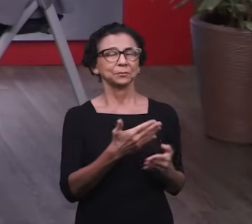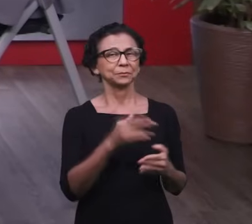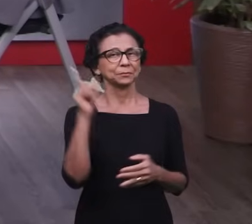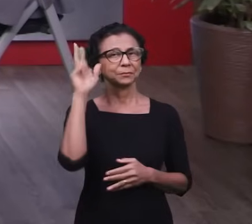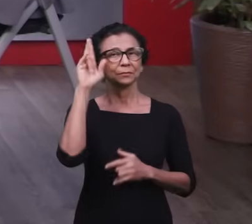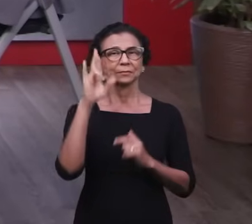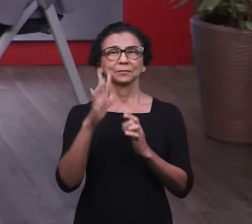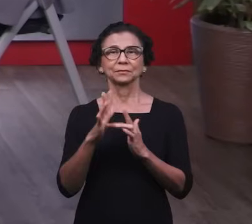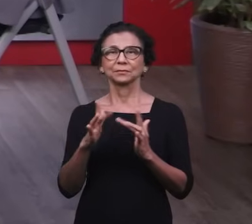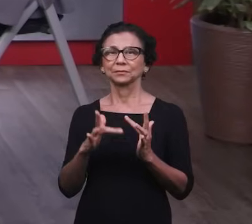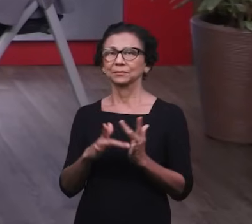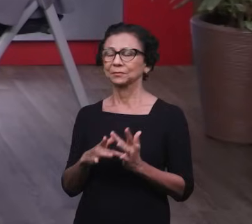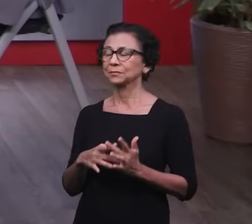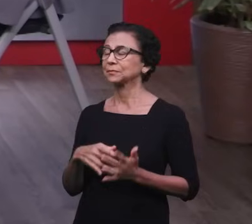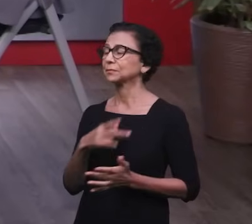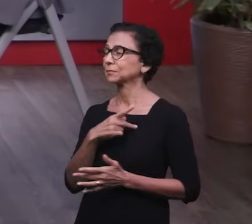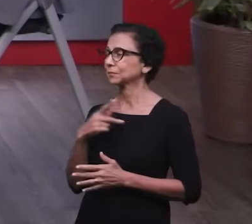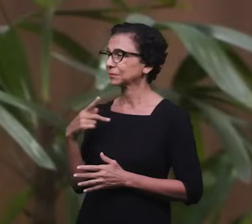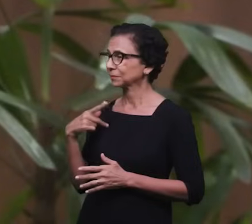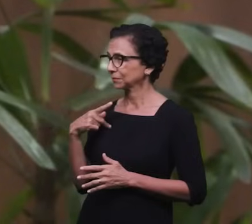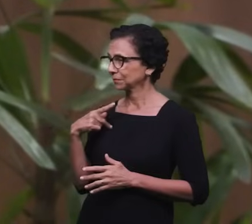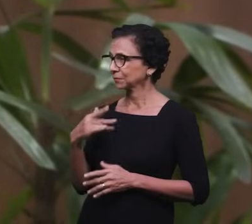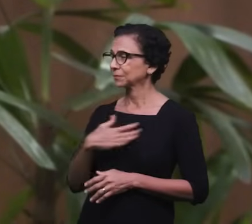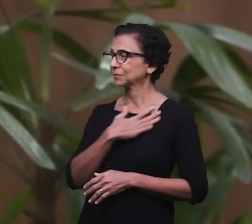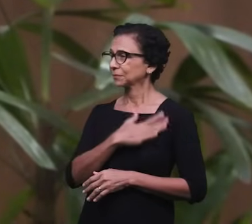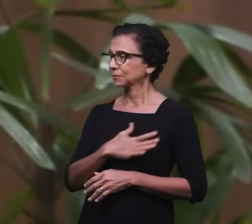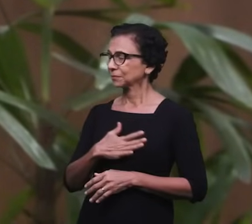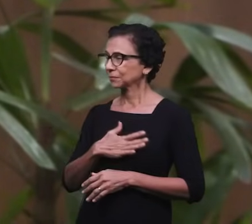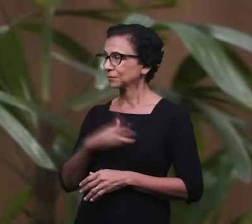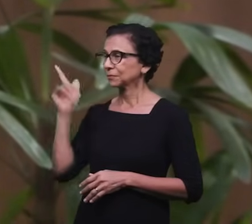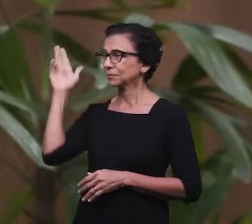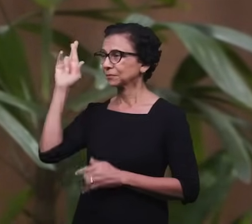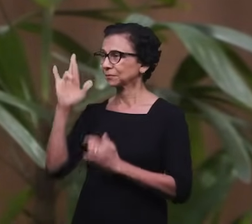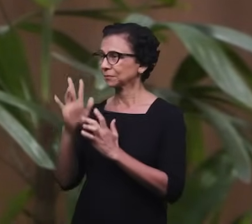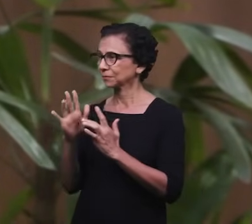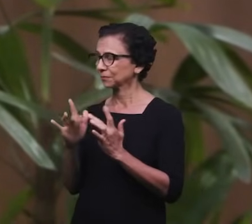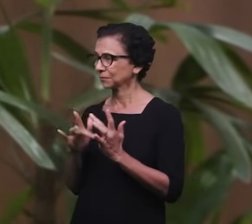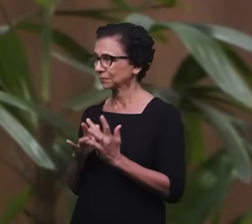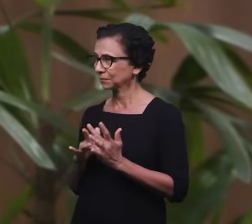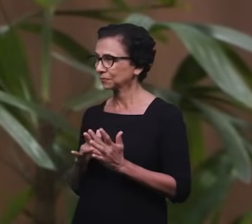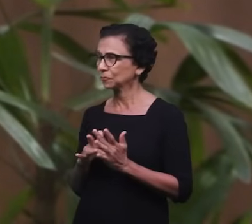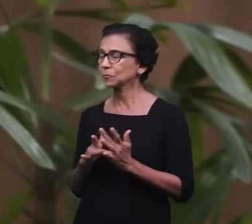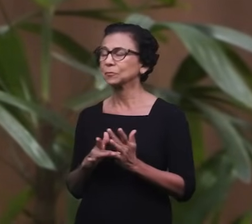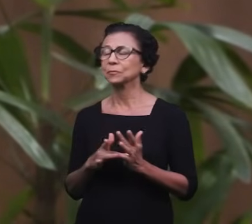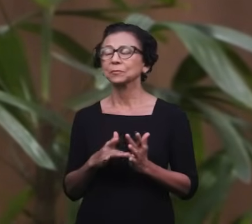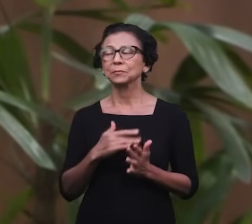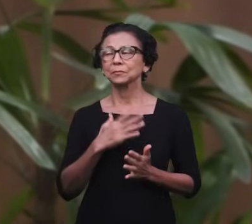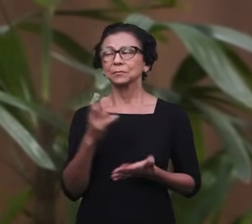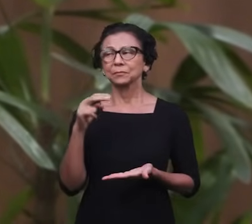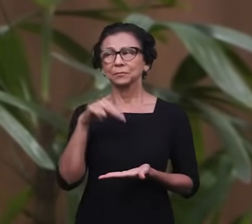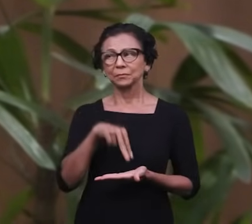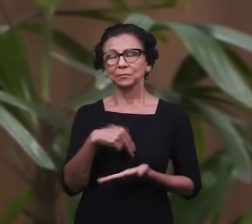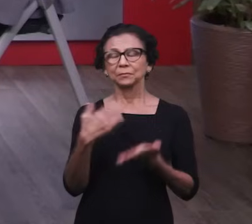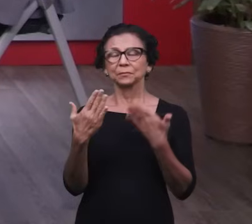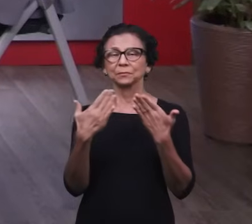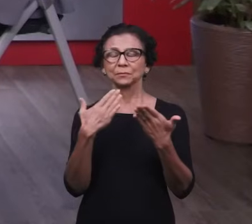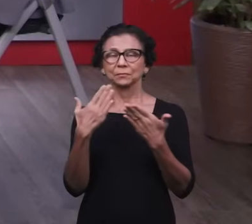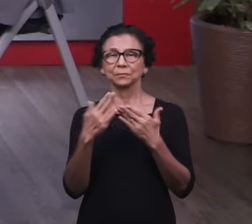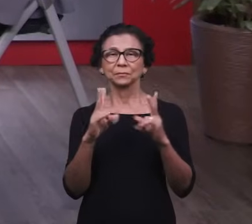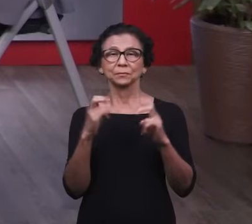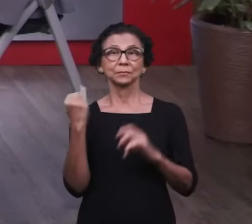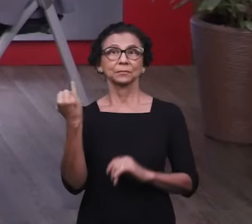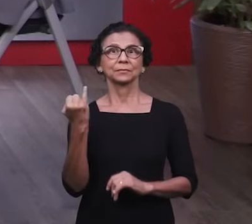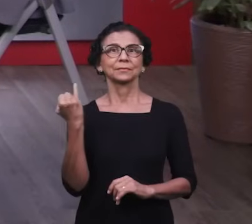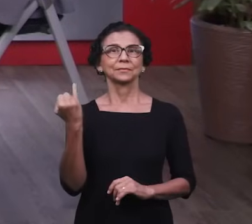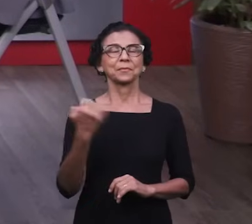minha irmã. Paz do Senhor, pastor. Um prazer estar aqui com os irmãos e discutindo mais um tema de relevância. Amém. Prazer, grande